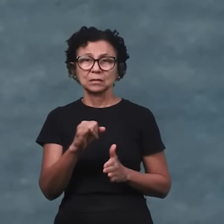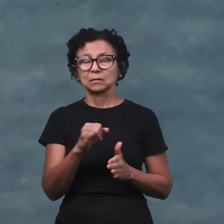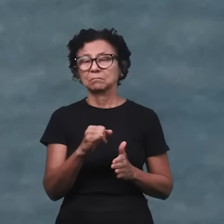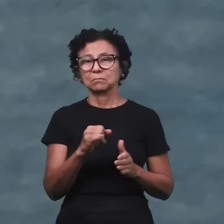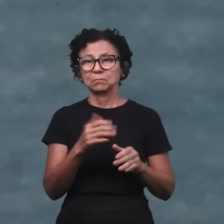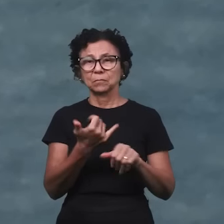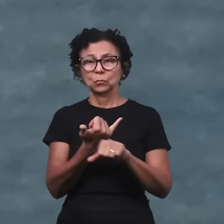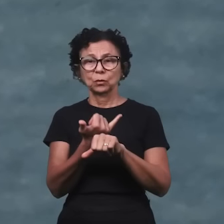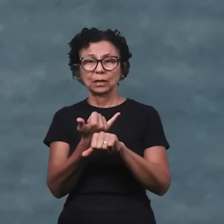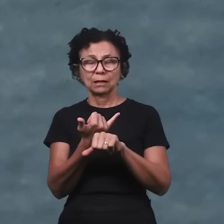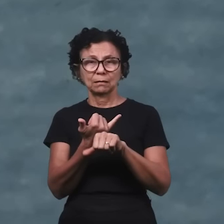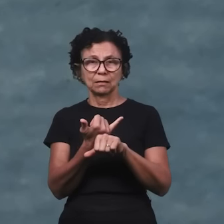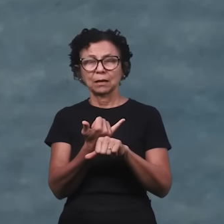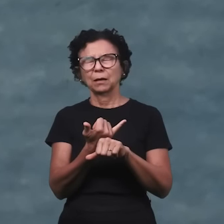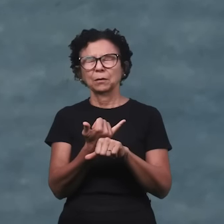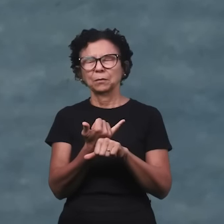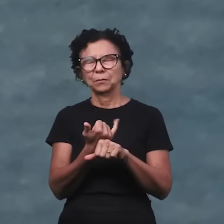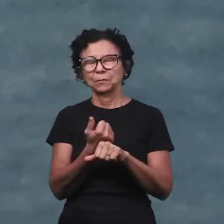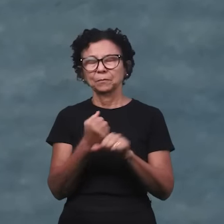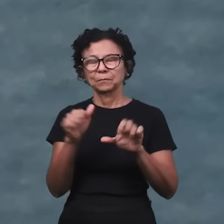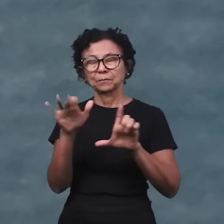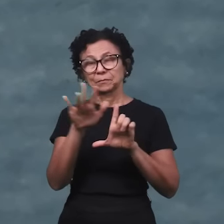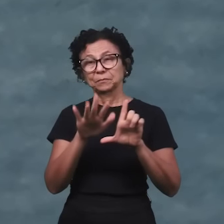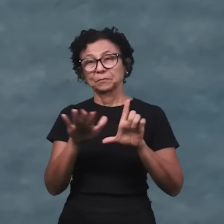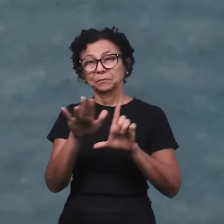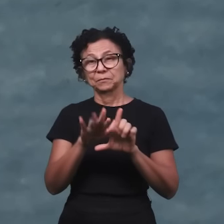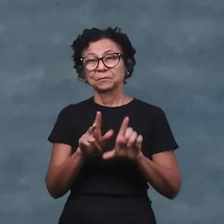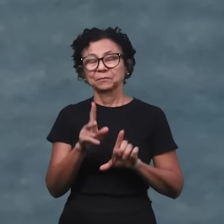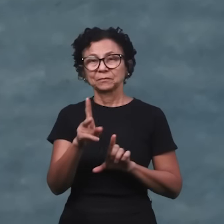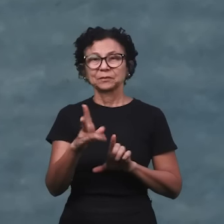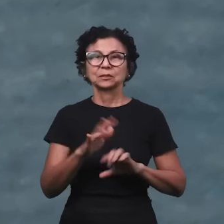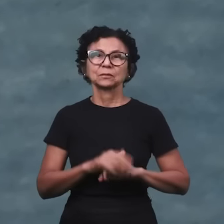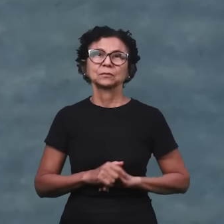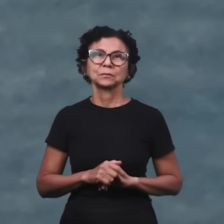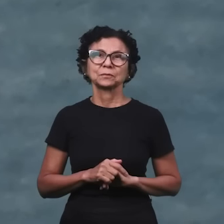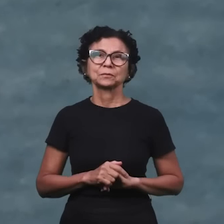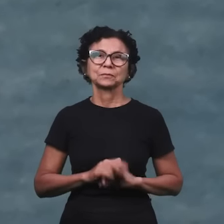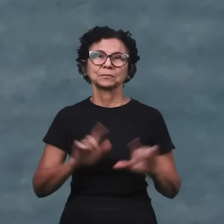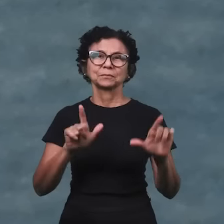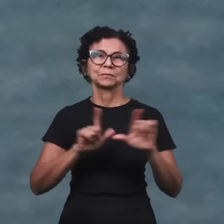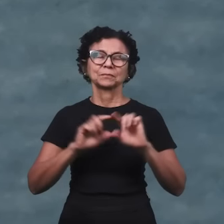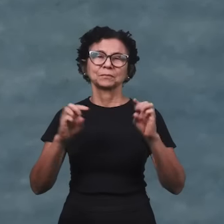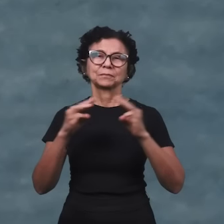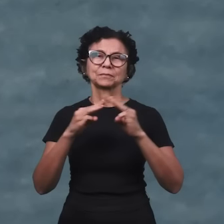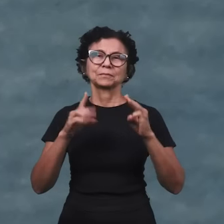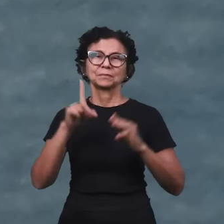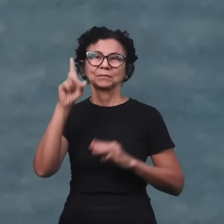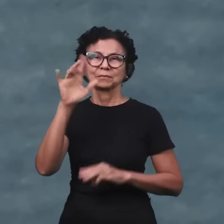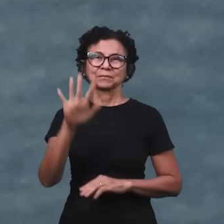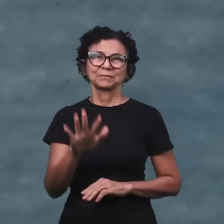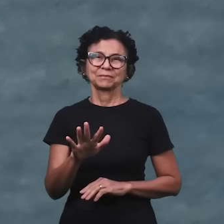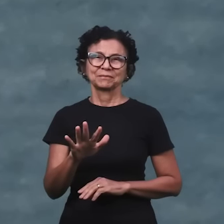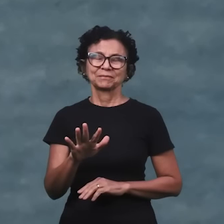24 horas, dentro do YouTube ou no sistema multiplataformas, continue agora com a programação da TV Manaim.